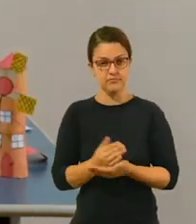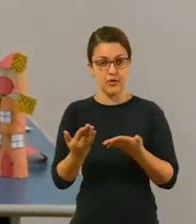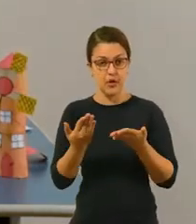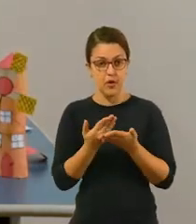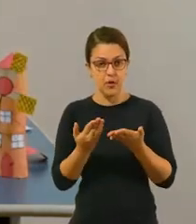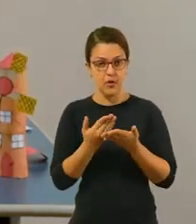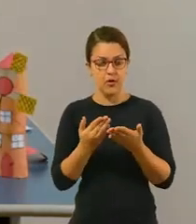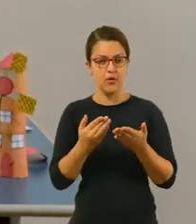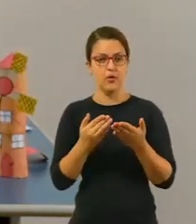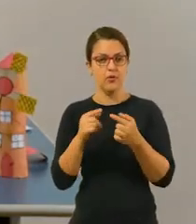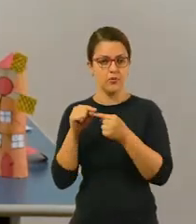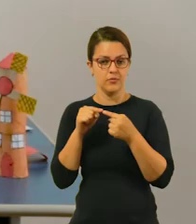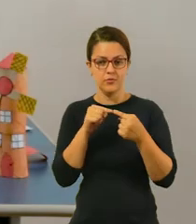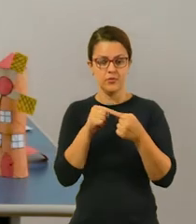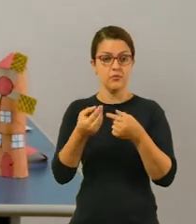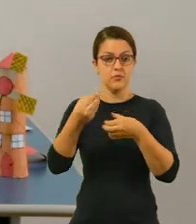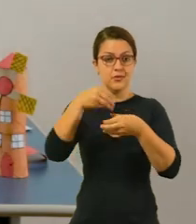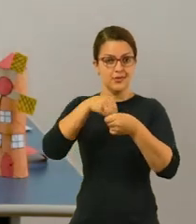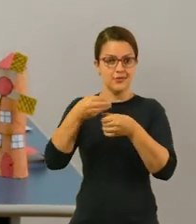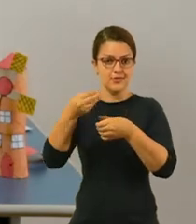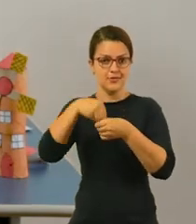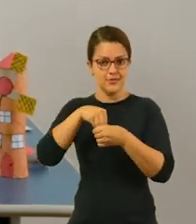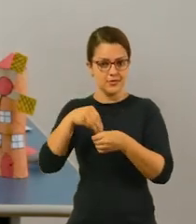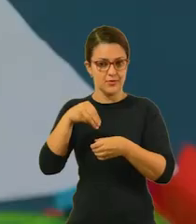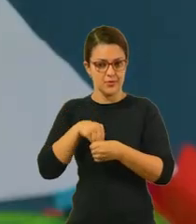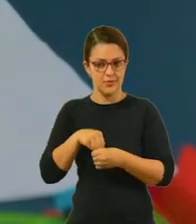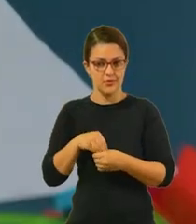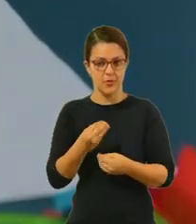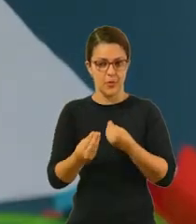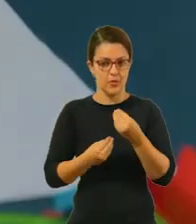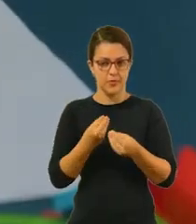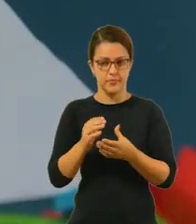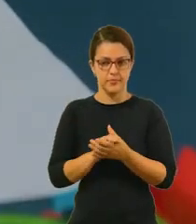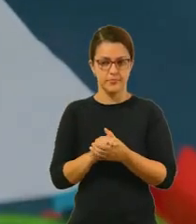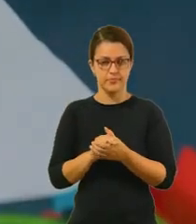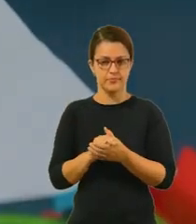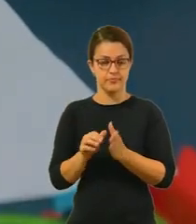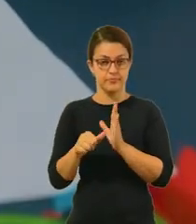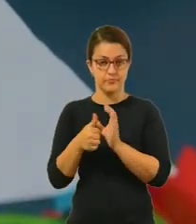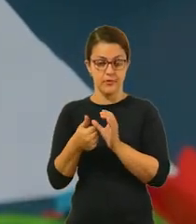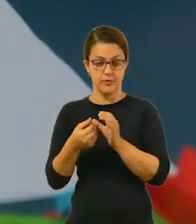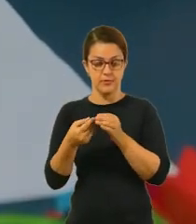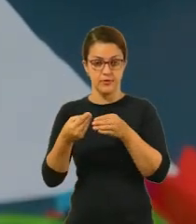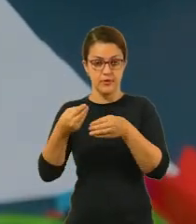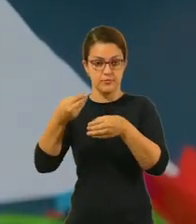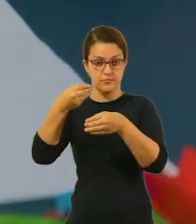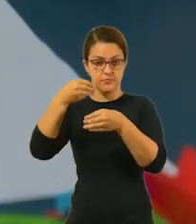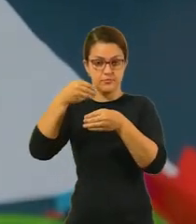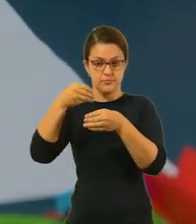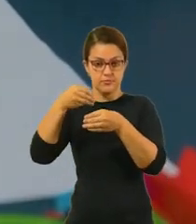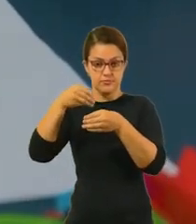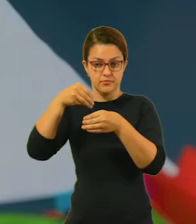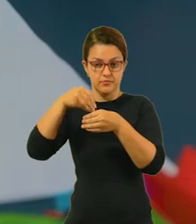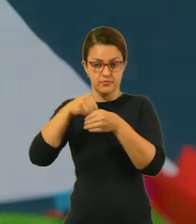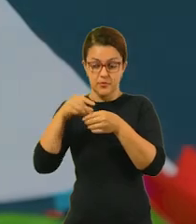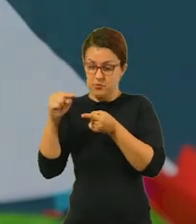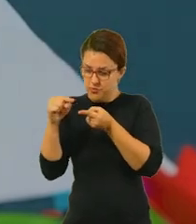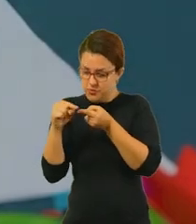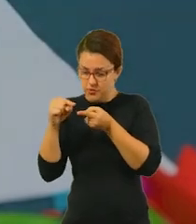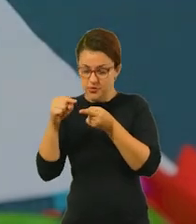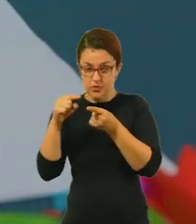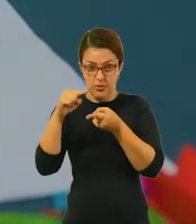uma bonequinha dentro da outra. Vou pegar a primeira e vou encaixar dentro da segunda